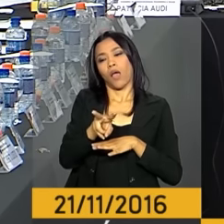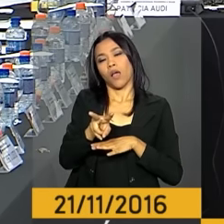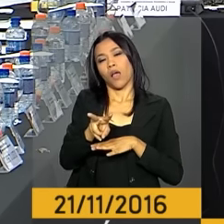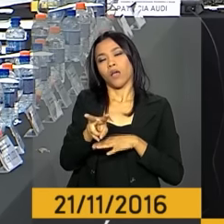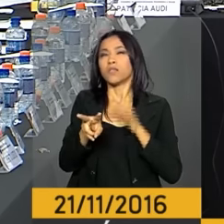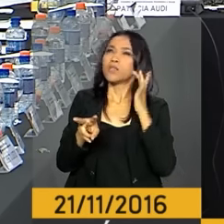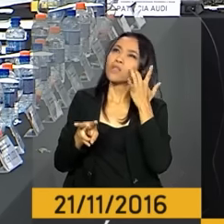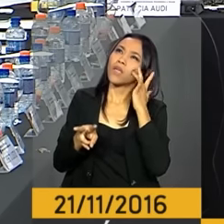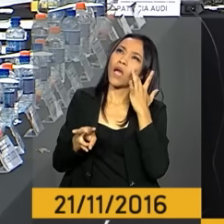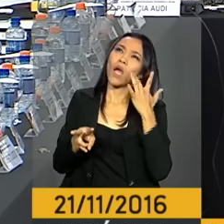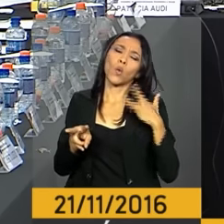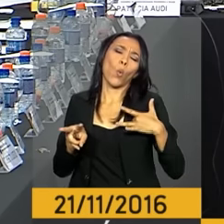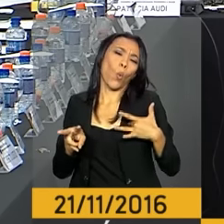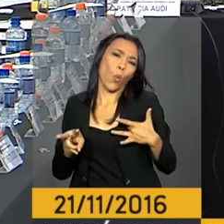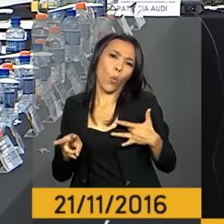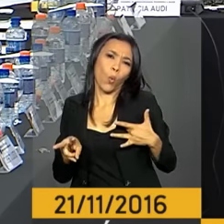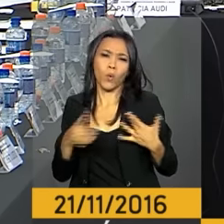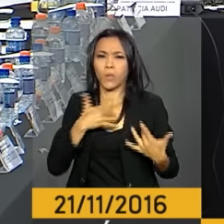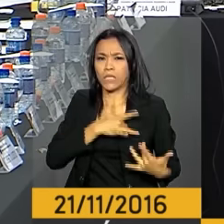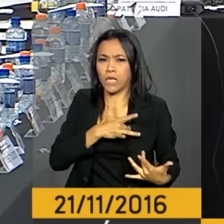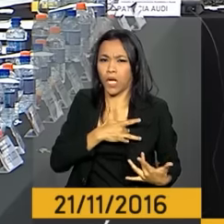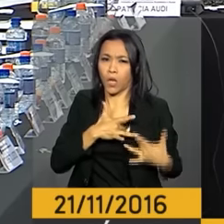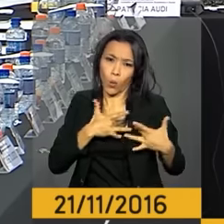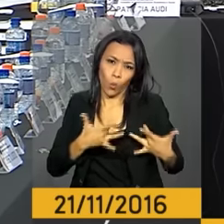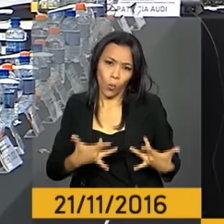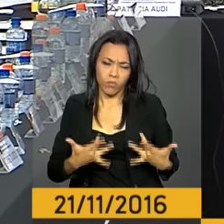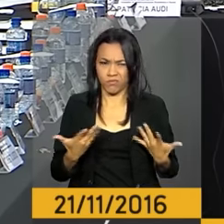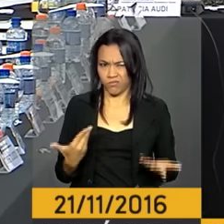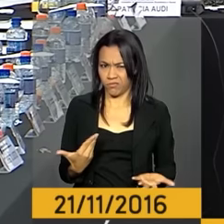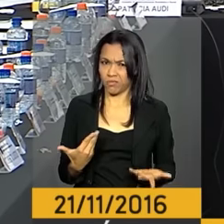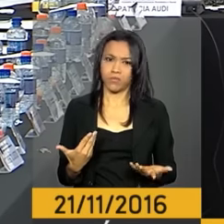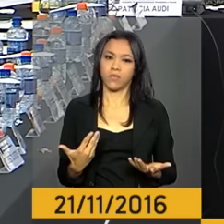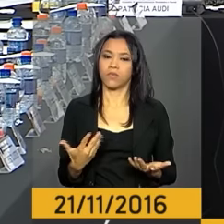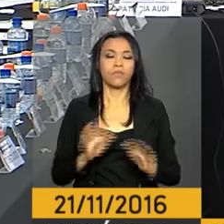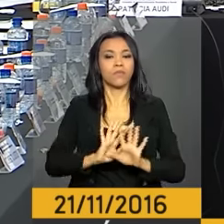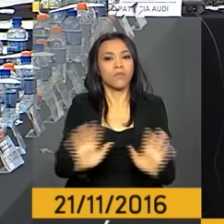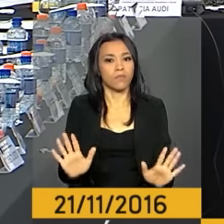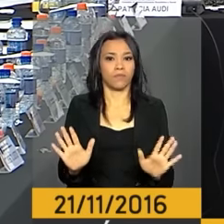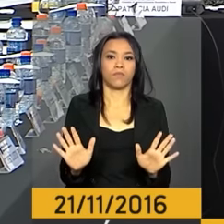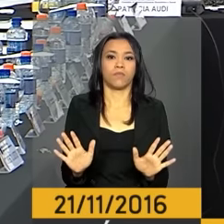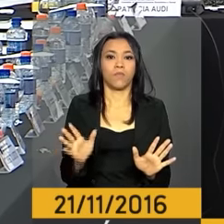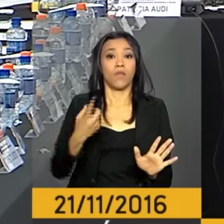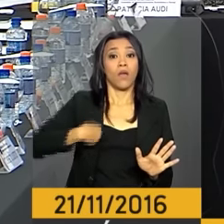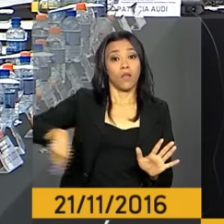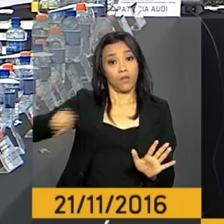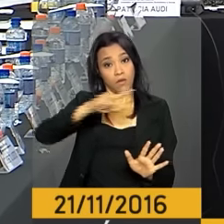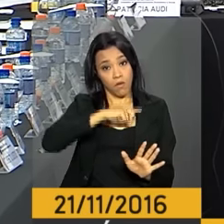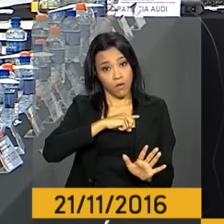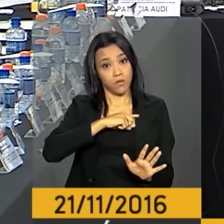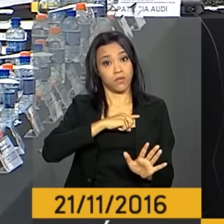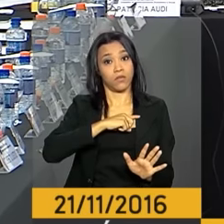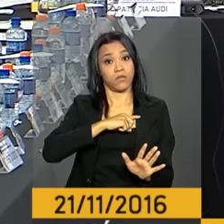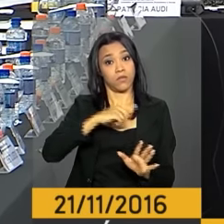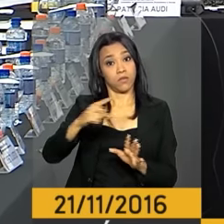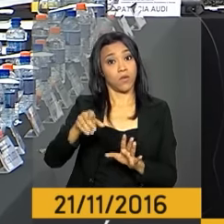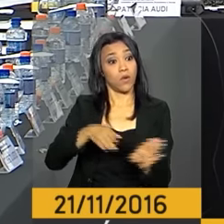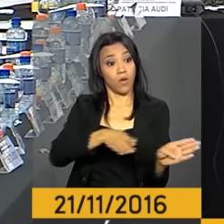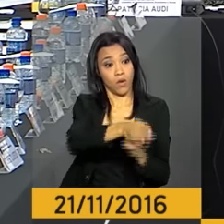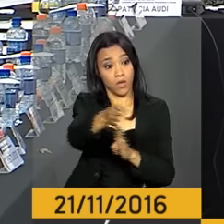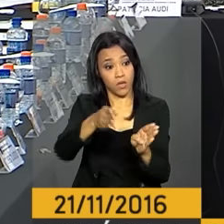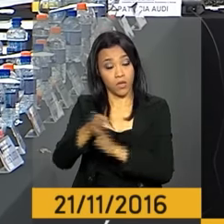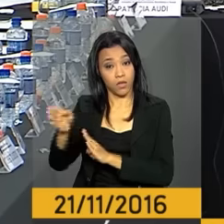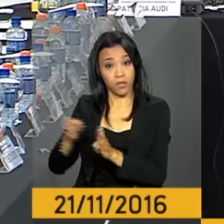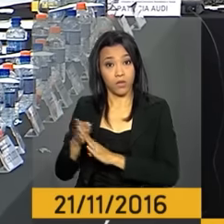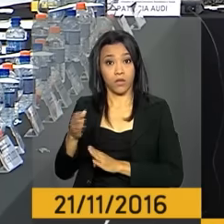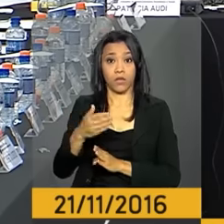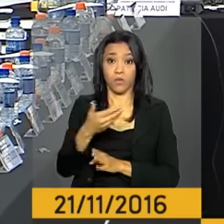que pena, que coisa triste, mas ficamos conformados. Nossa orientação é clara, nós temos que